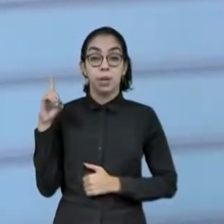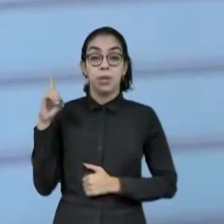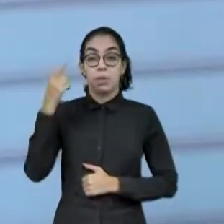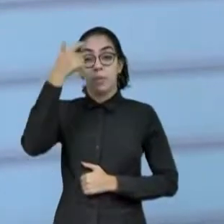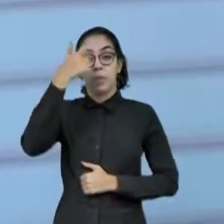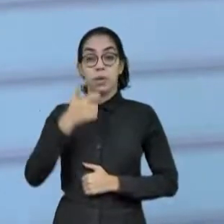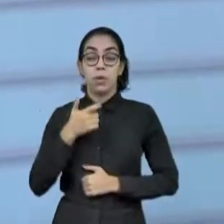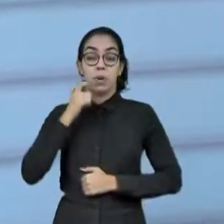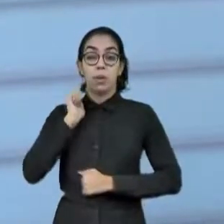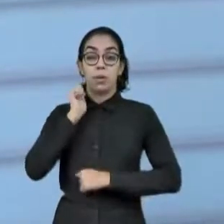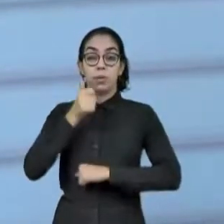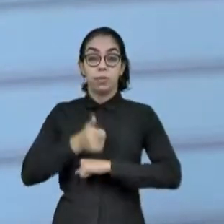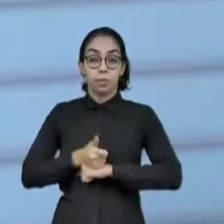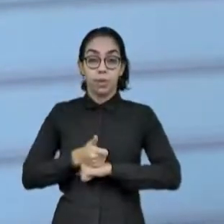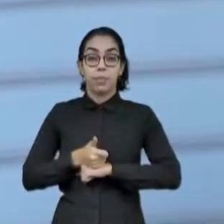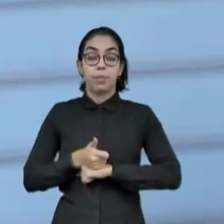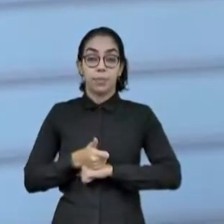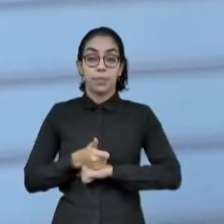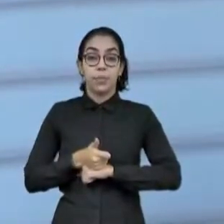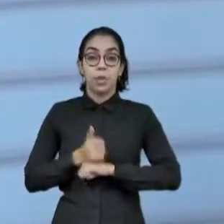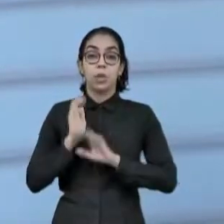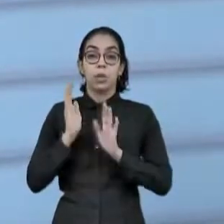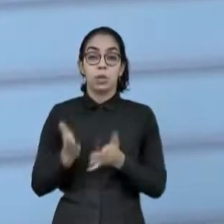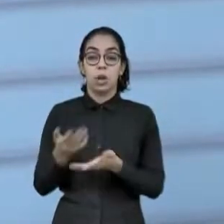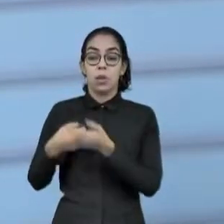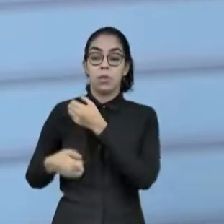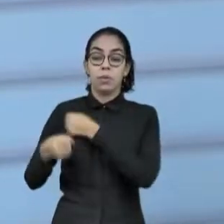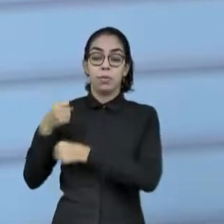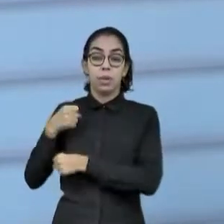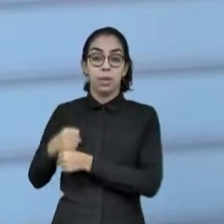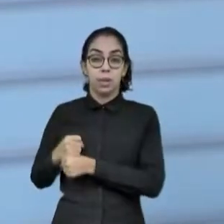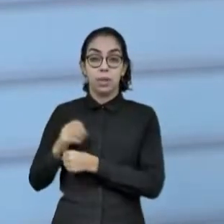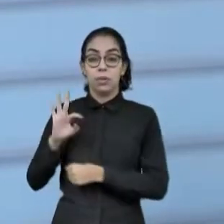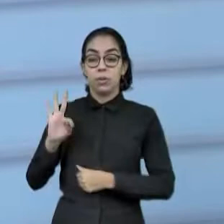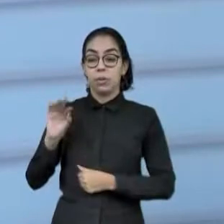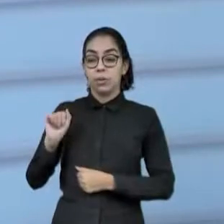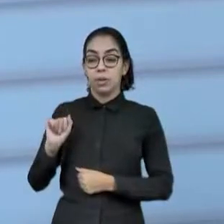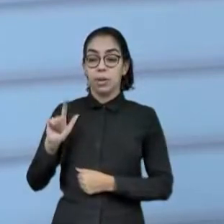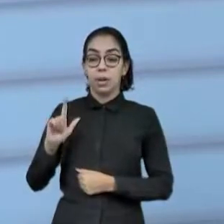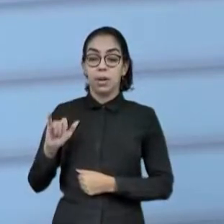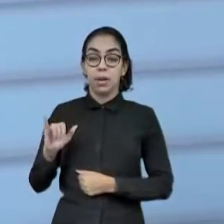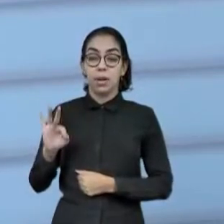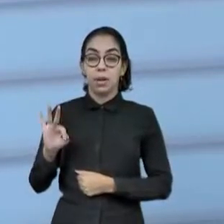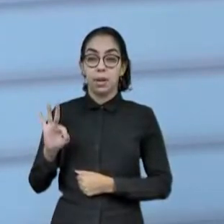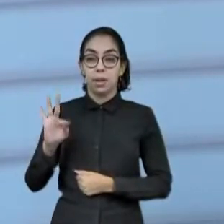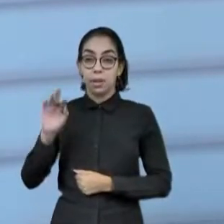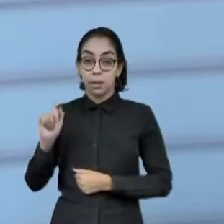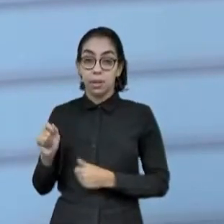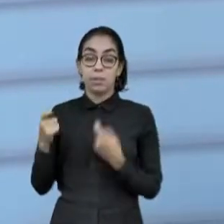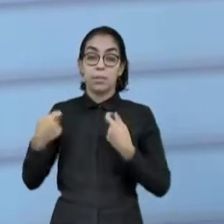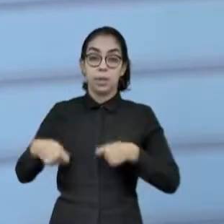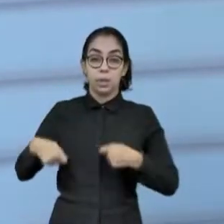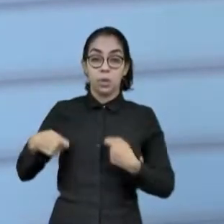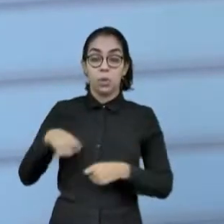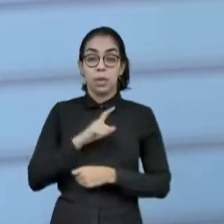que eu assumi ano passado, depois que a nossa coordenadora Thalita Maciel saiu da